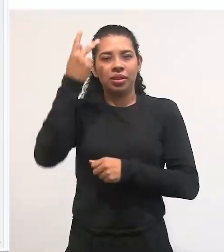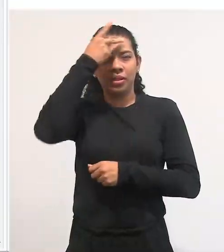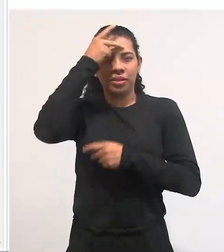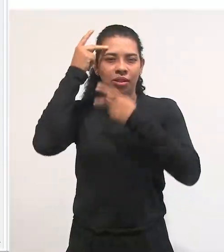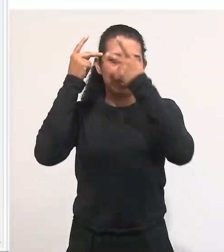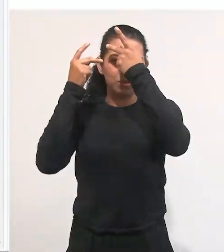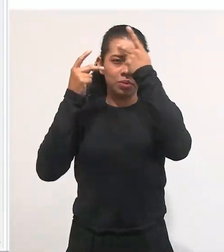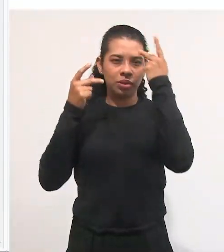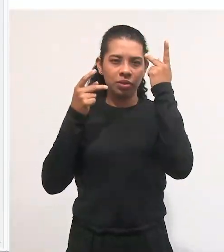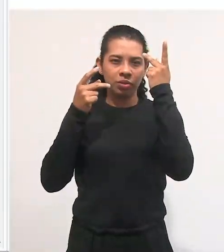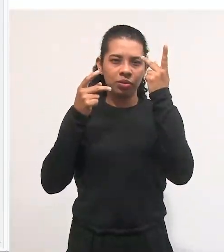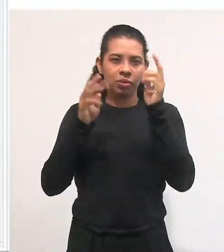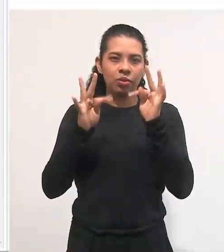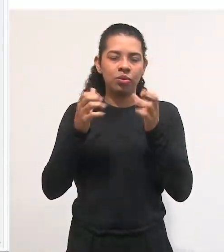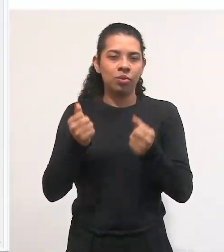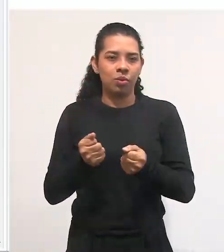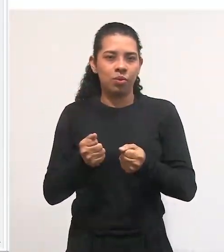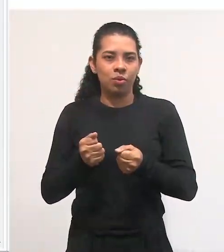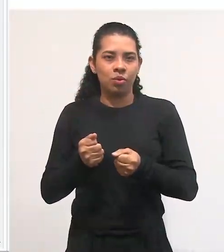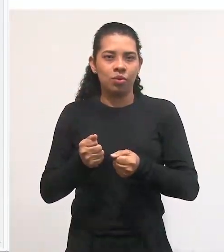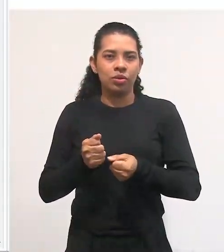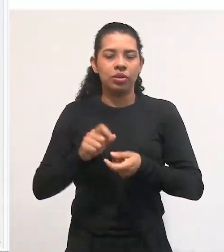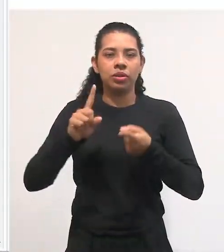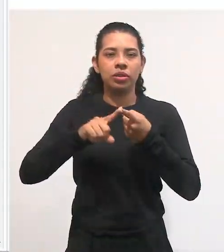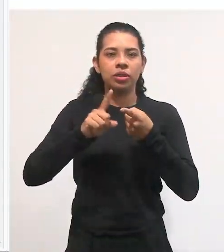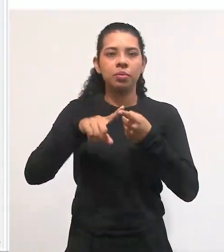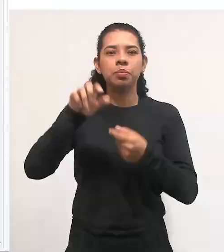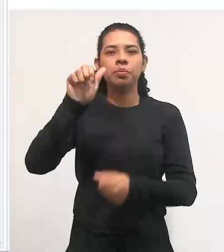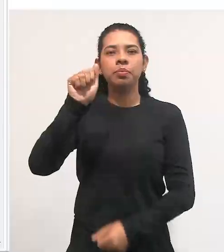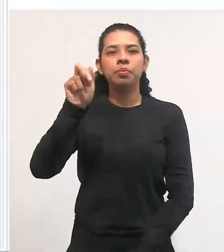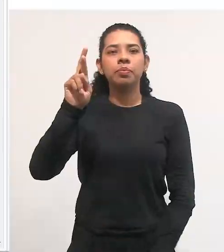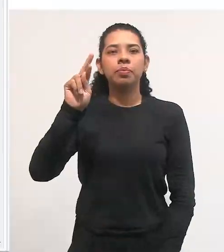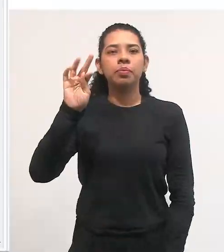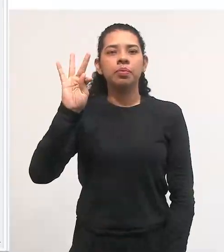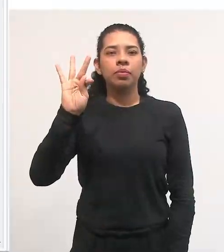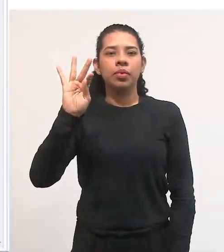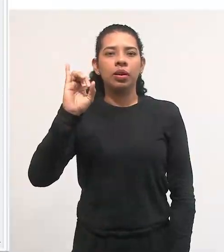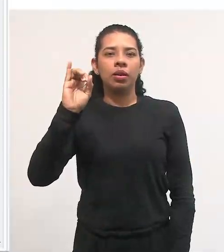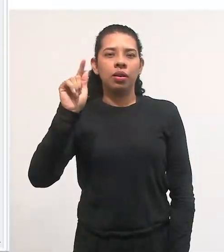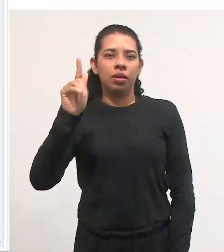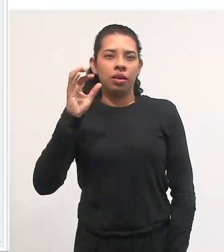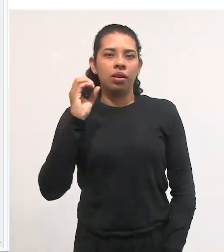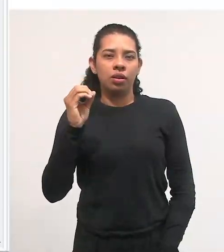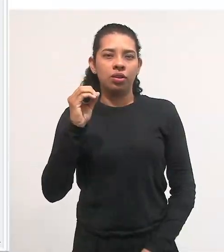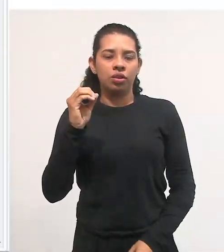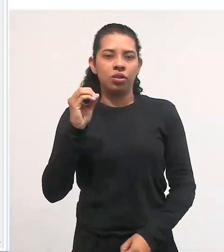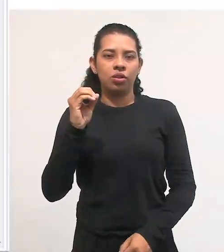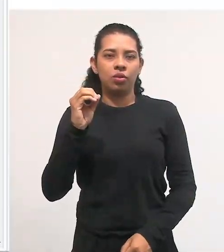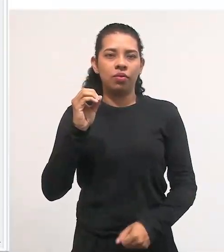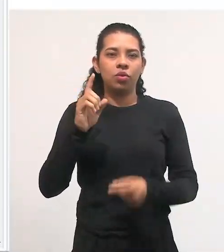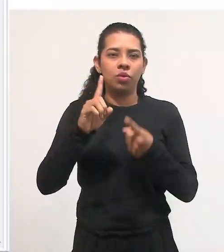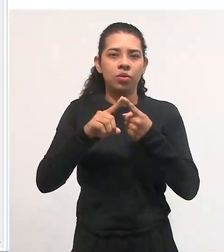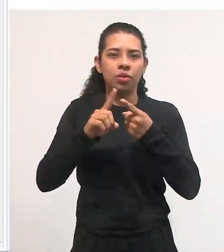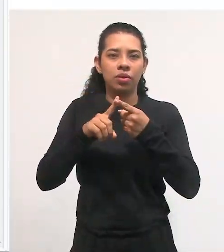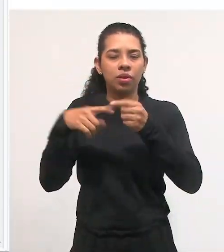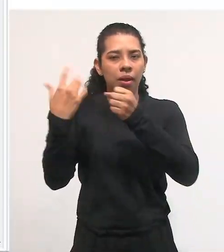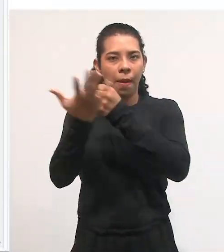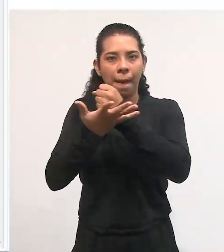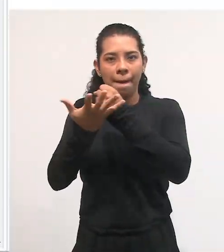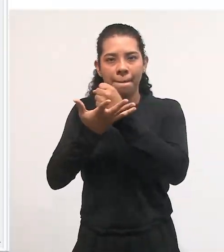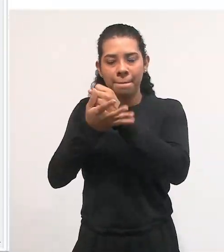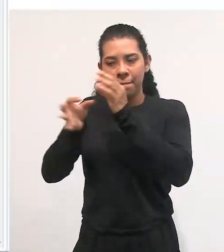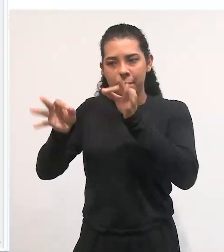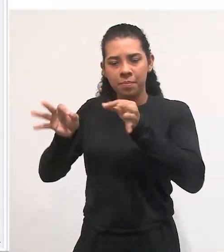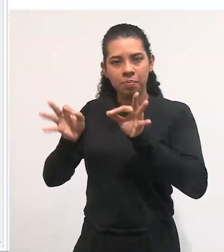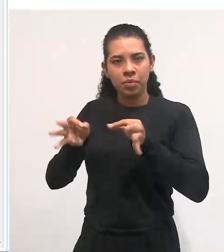Ó, no inciso 1 do artigo 28, os conteúdos curriculares e metodologias apropriadas às reais